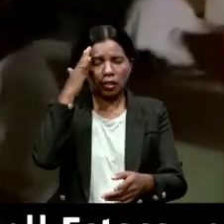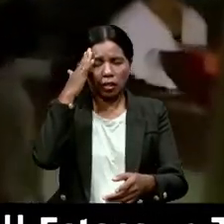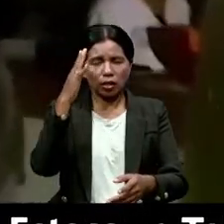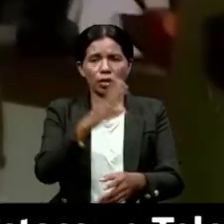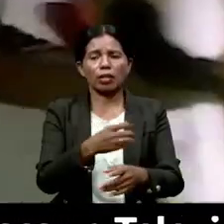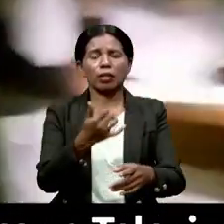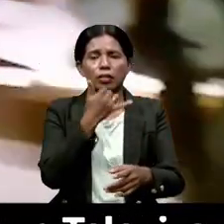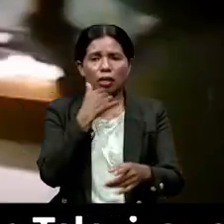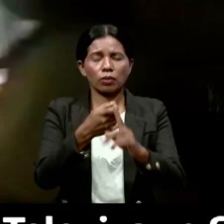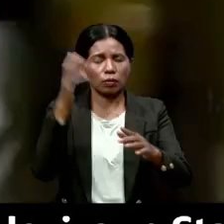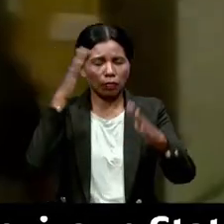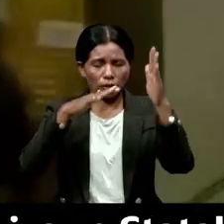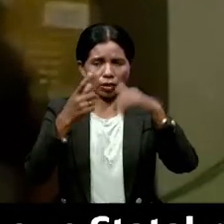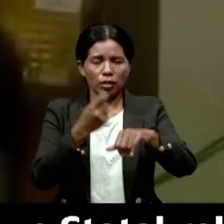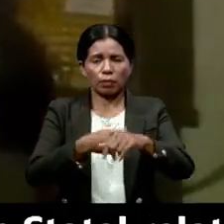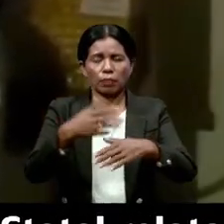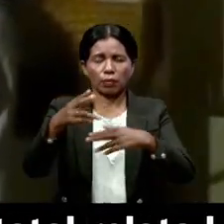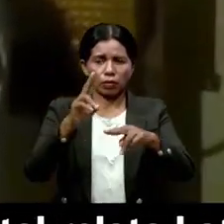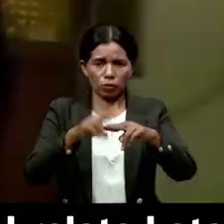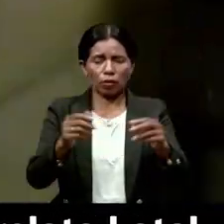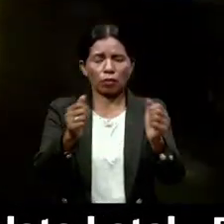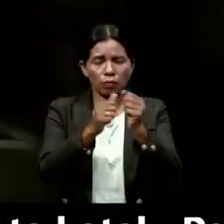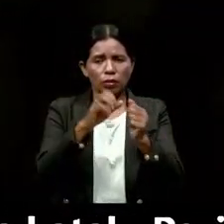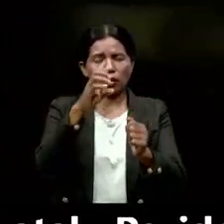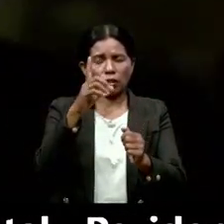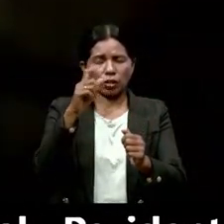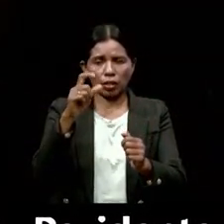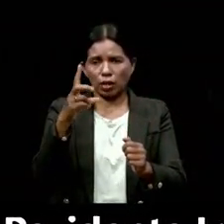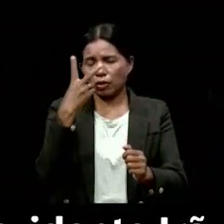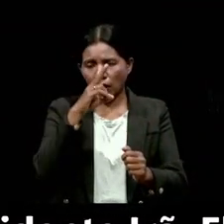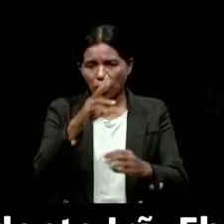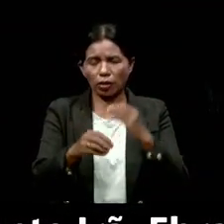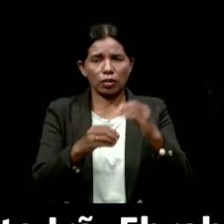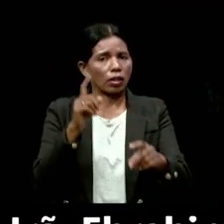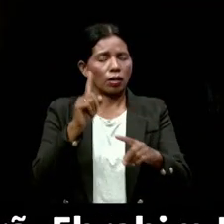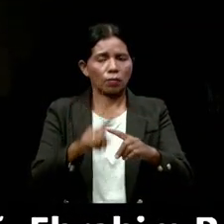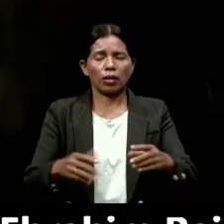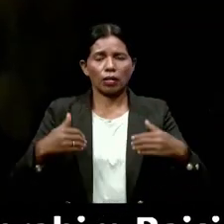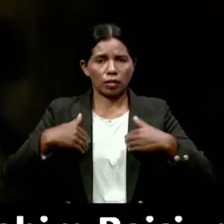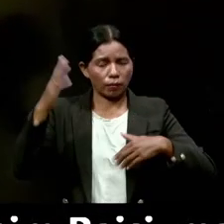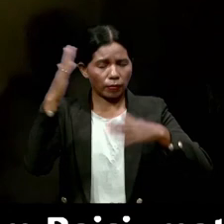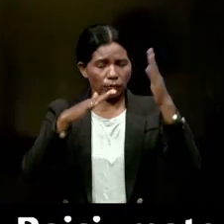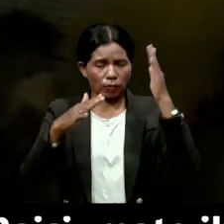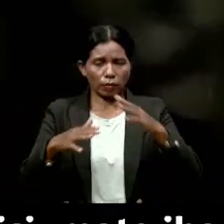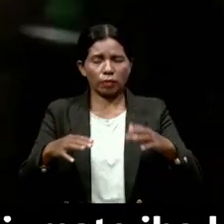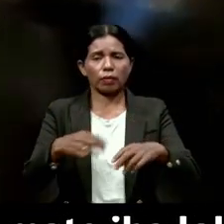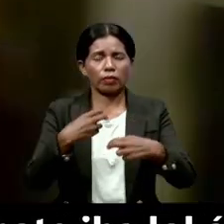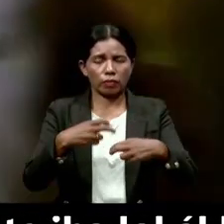refere nune tempo barak setur hamutu ho edeteli ho di resolve nune la bele hamosu problema nebe grave